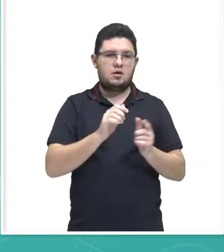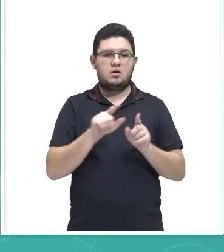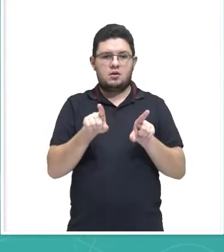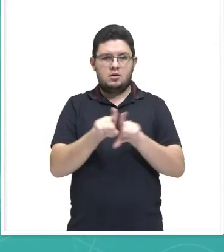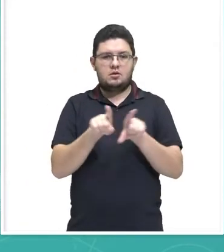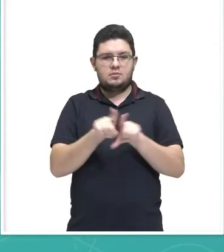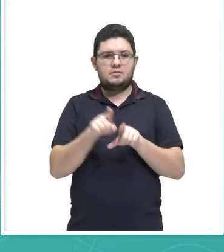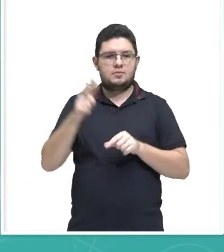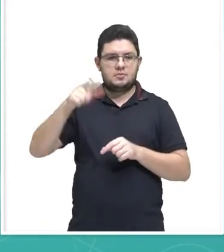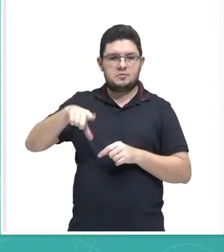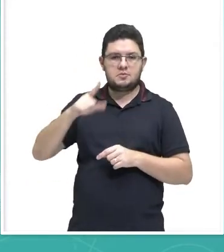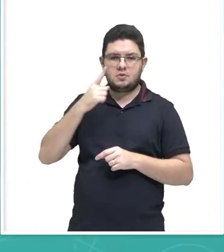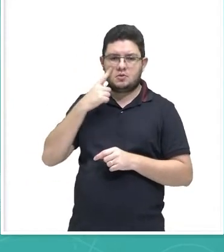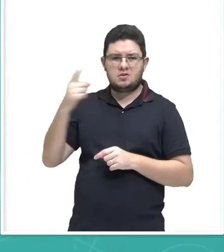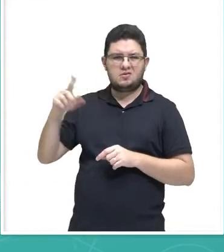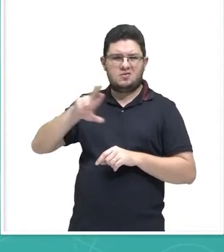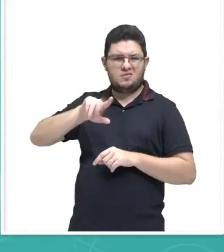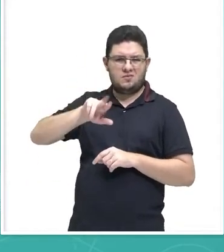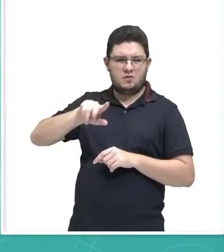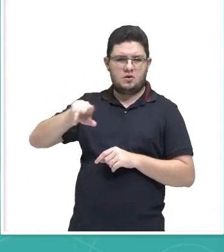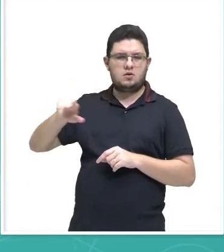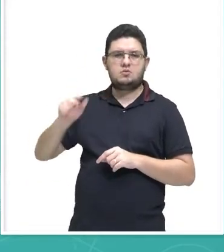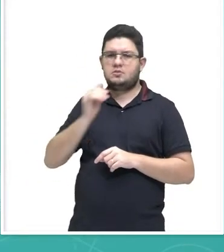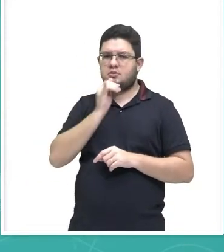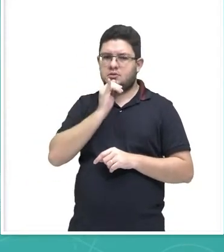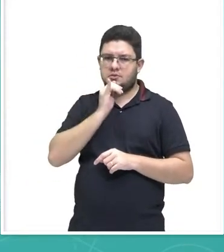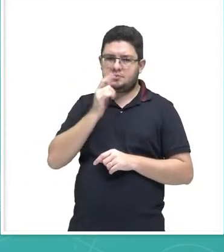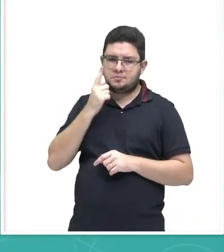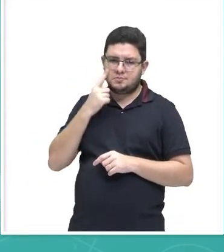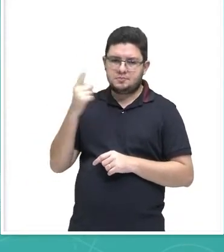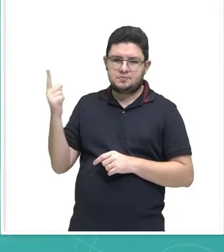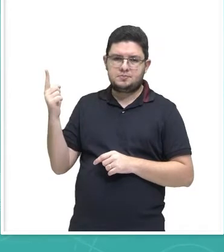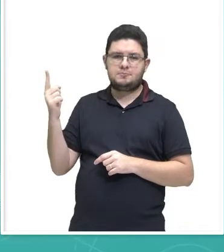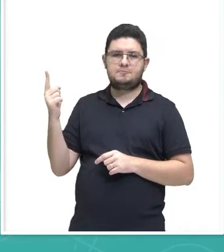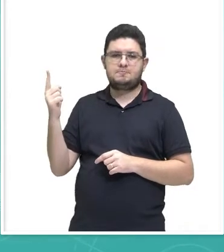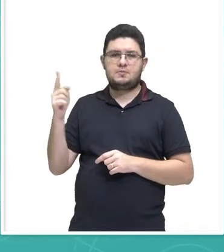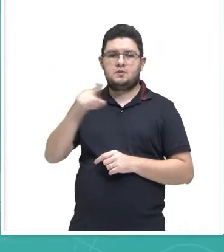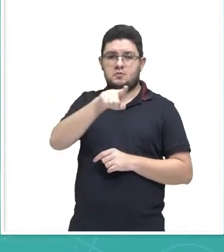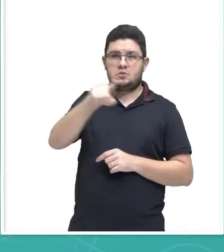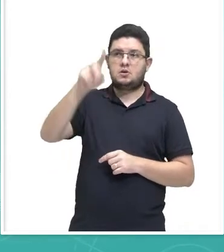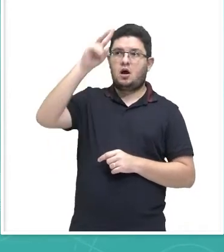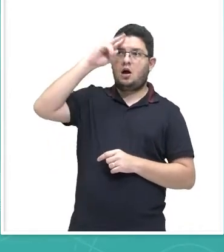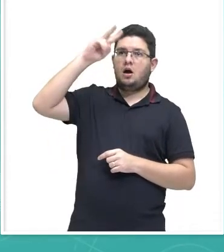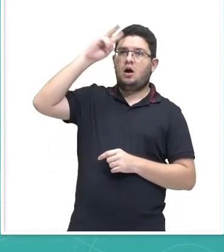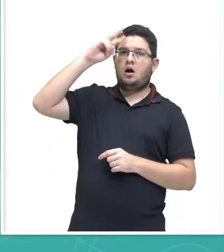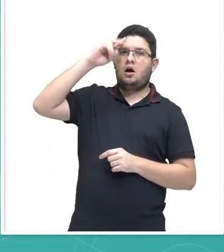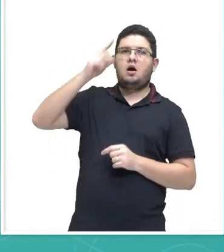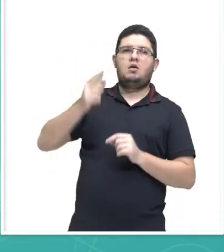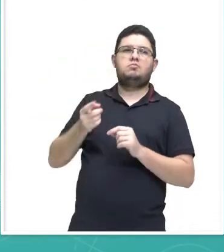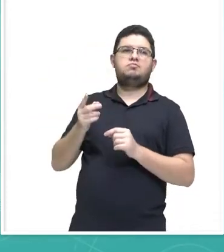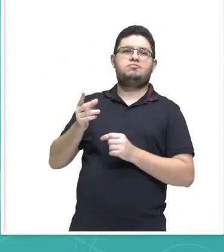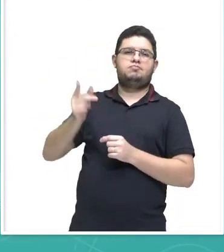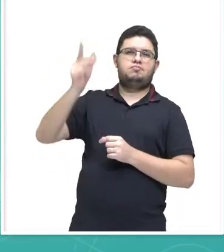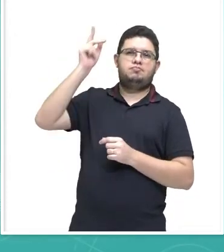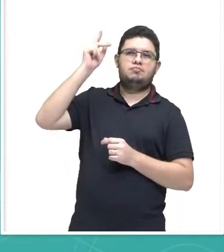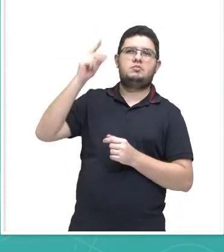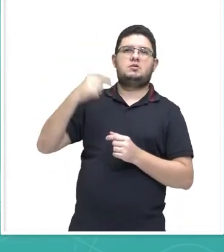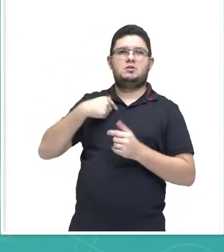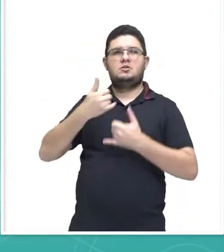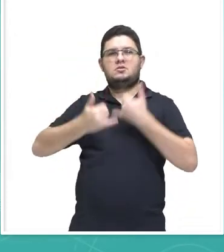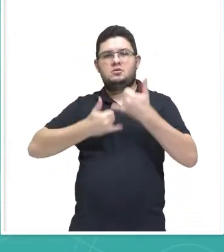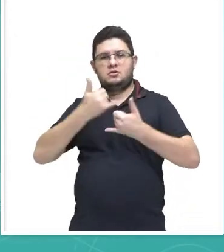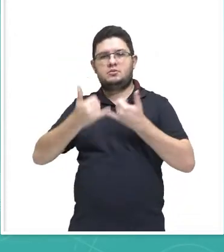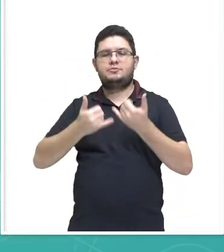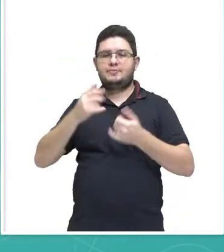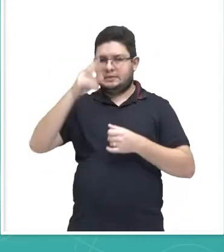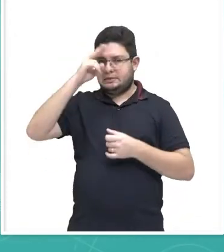novamente e tem várias outras brincadeiras que vocês podem ir relembrando. Olha essa última que passou, barra-bandeira, era uma